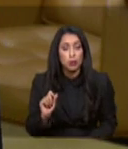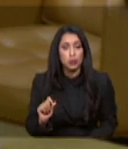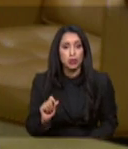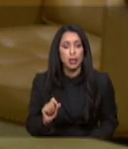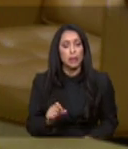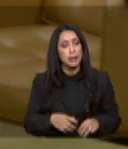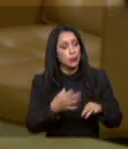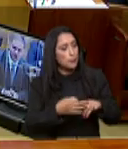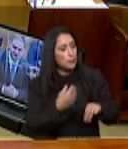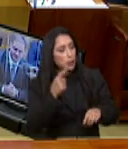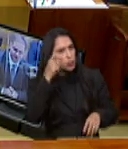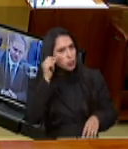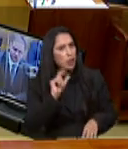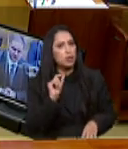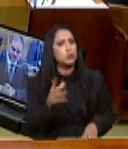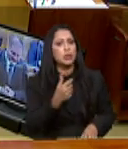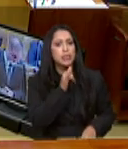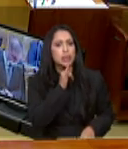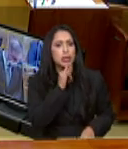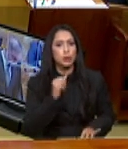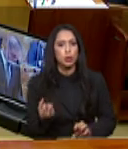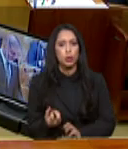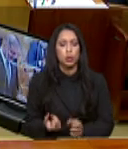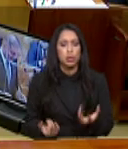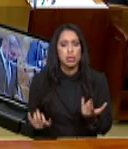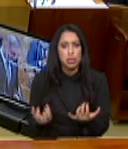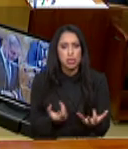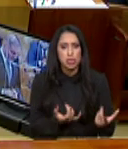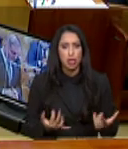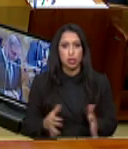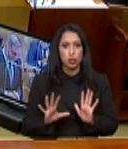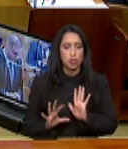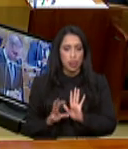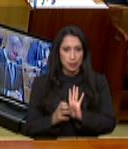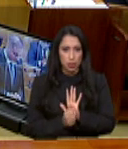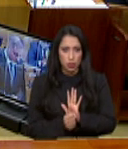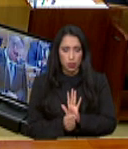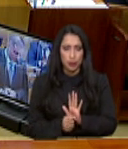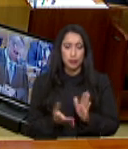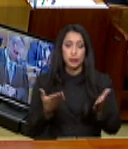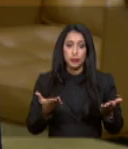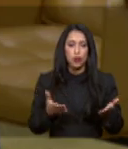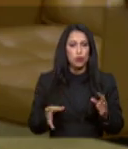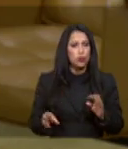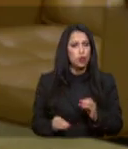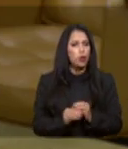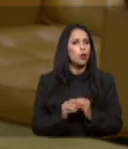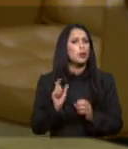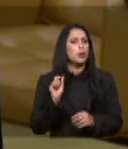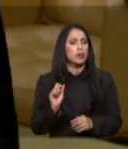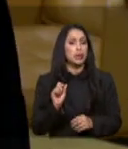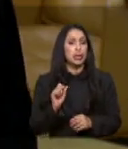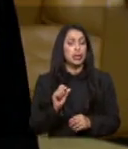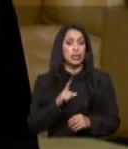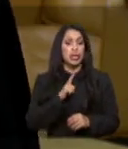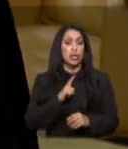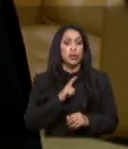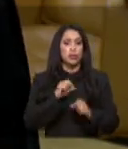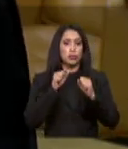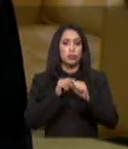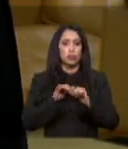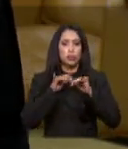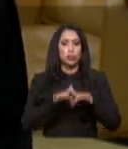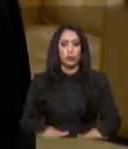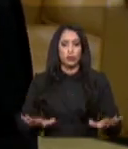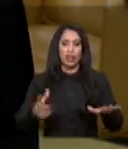questão específica dos incêndios na Amazônia. Aqui, como fazer um adendo, foi amplamente divulgado no último dia, na